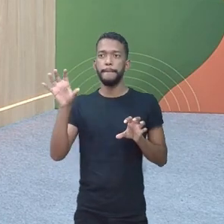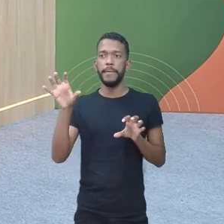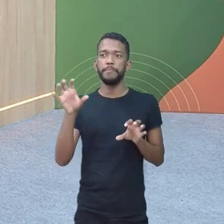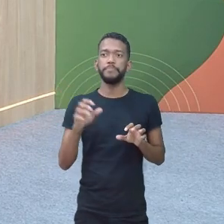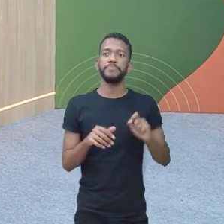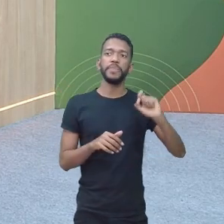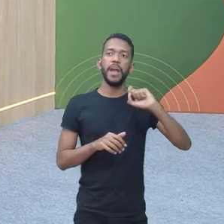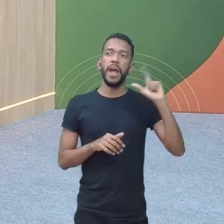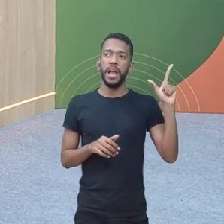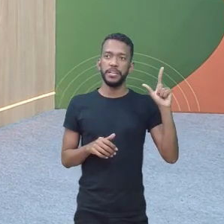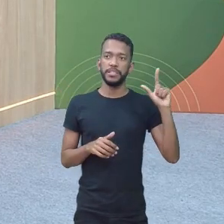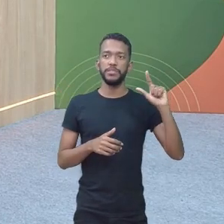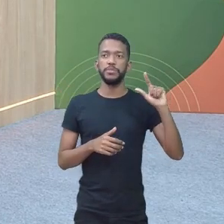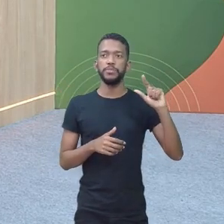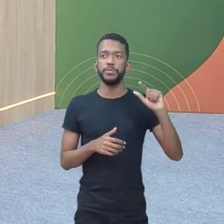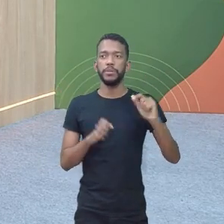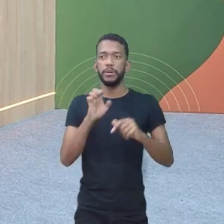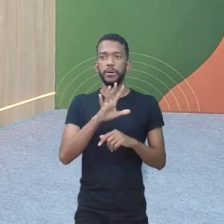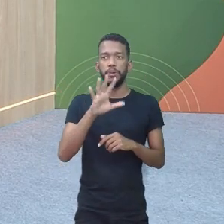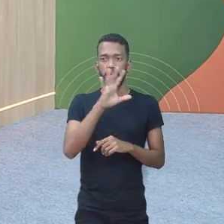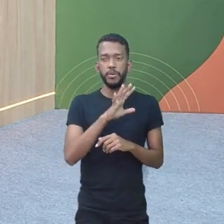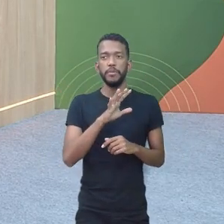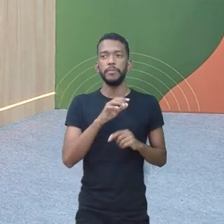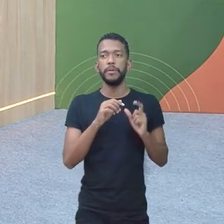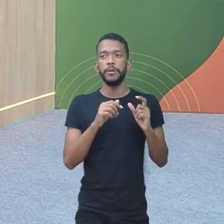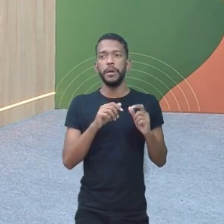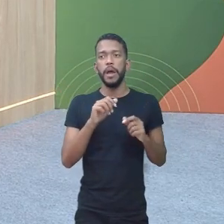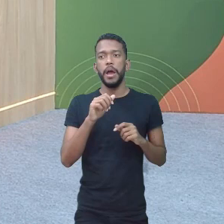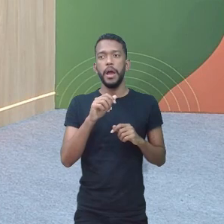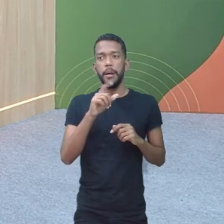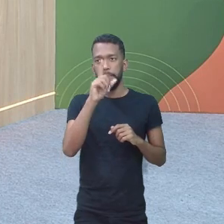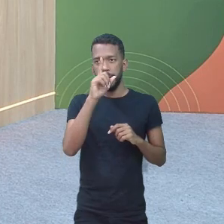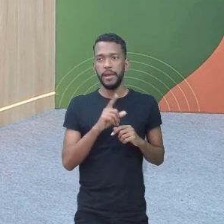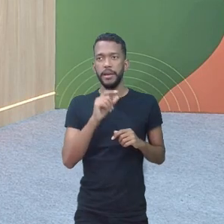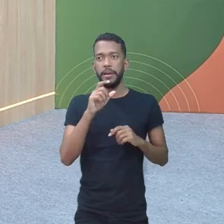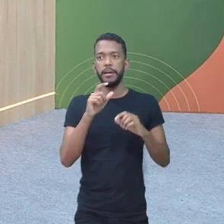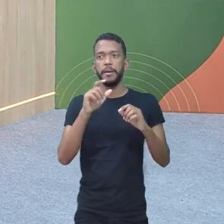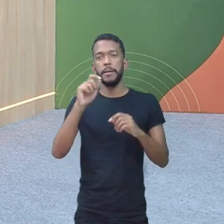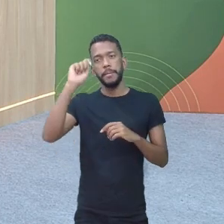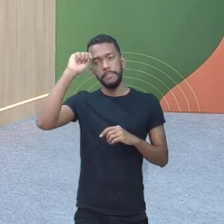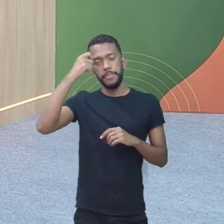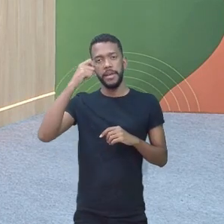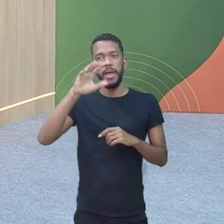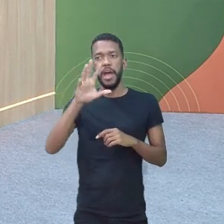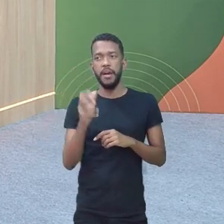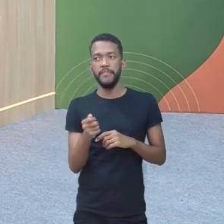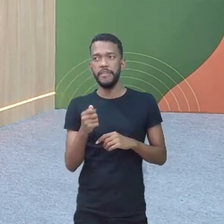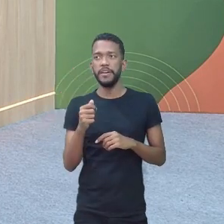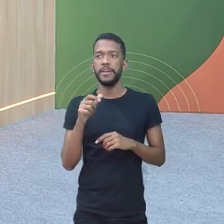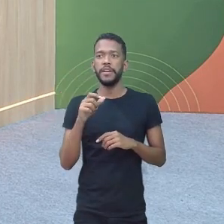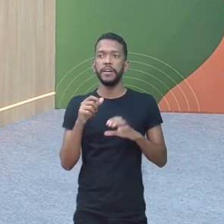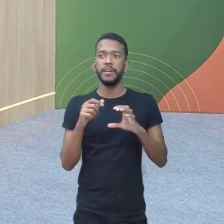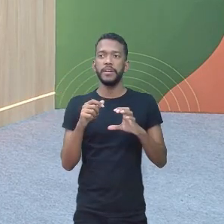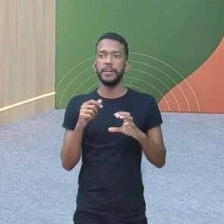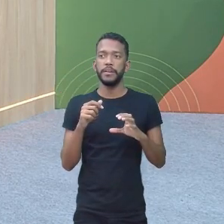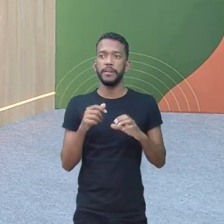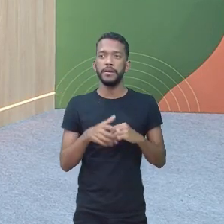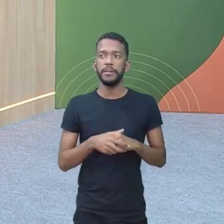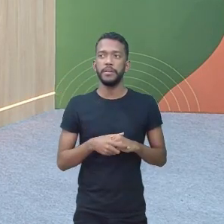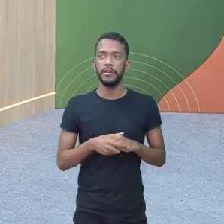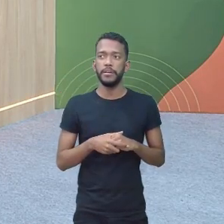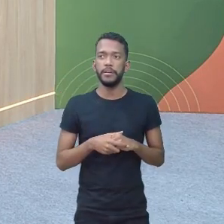azul é a Europa, o amarelo Ásia, o preto África, o verde a Oceania